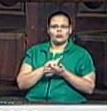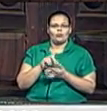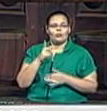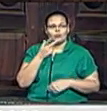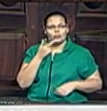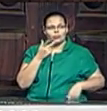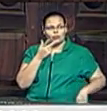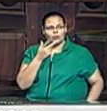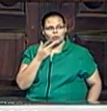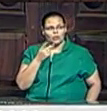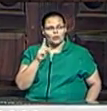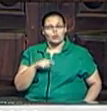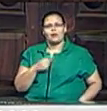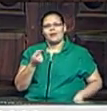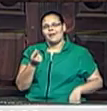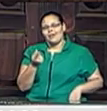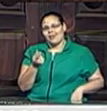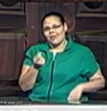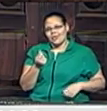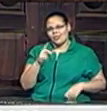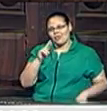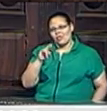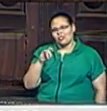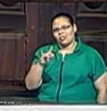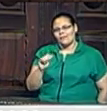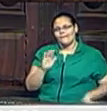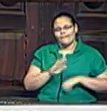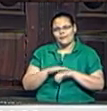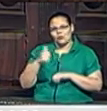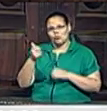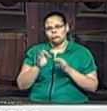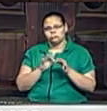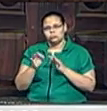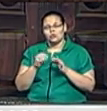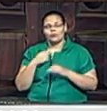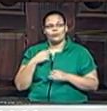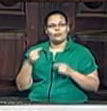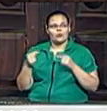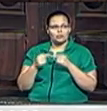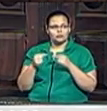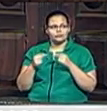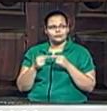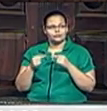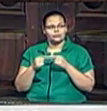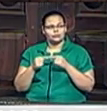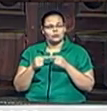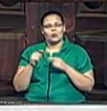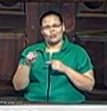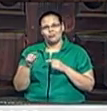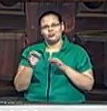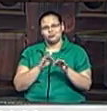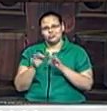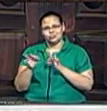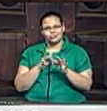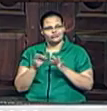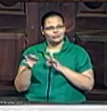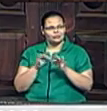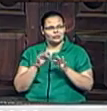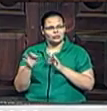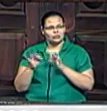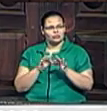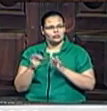Renda Melhor e Renda Melhor Jovem. Com relação, senhor presidente, ao projeto